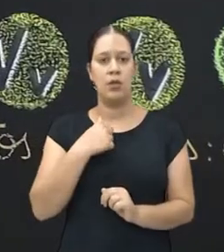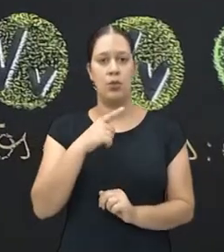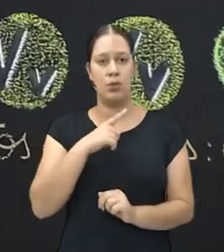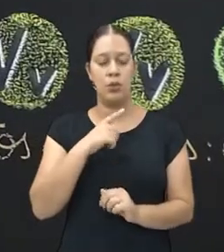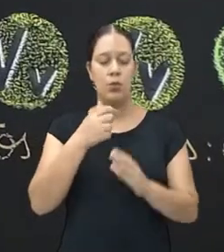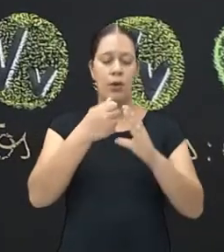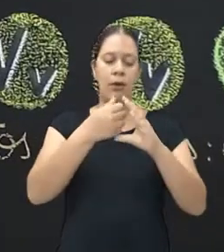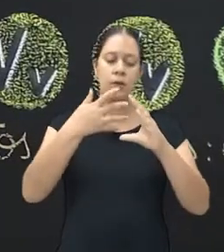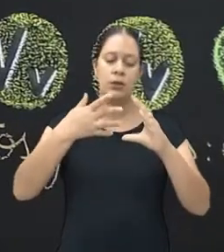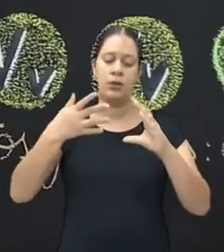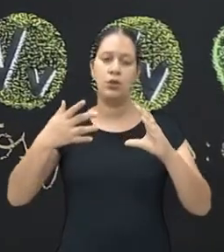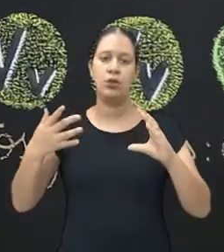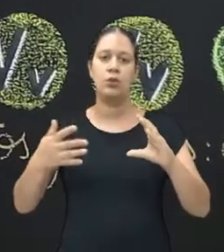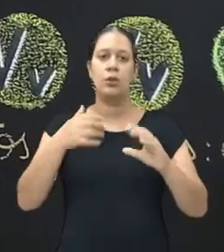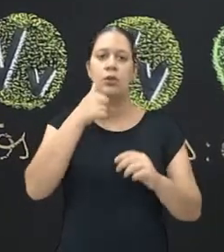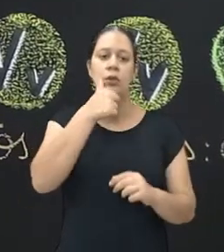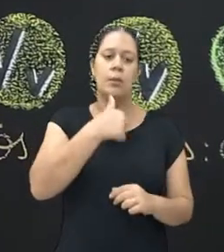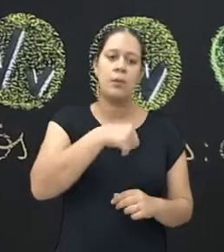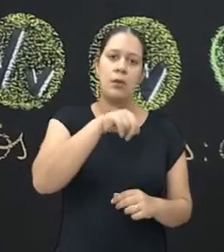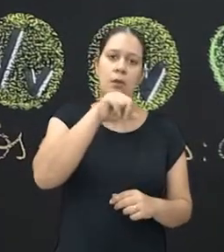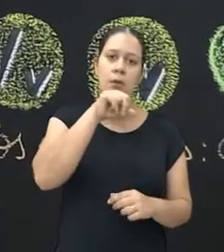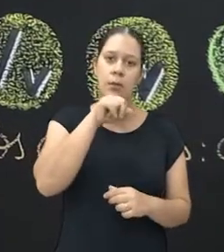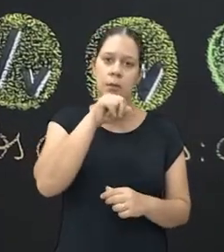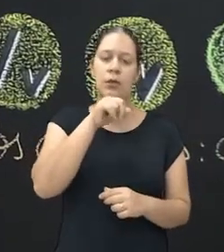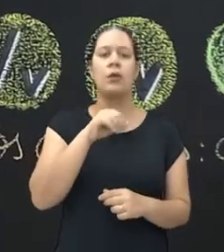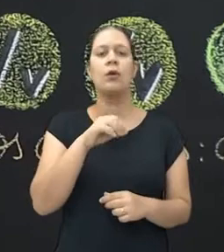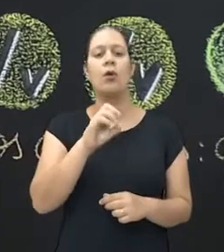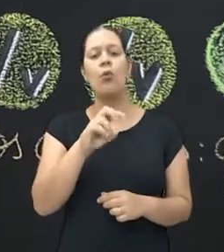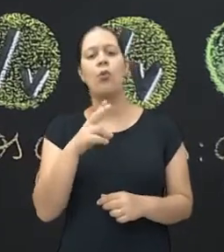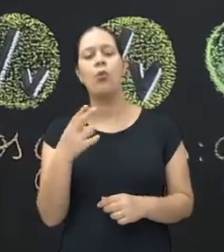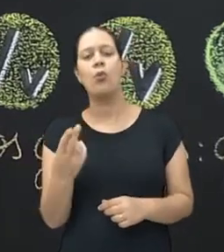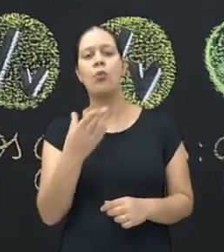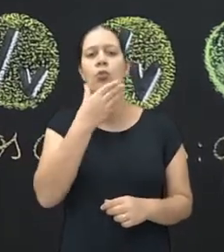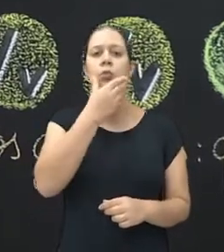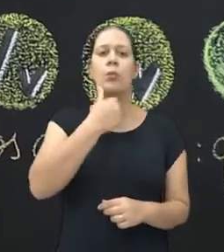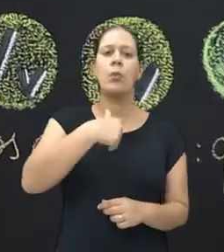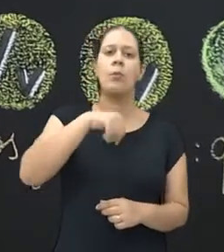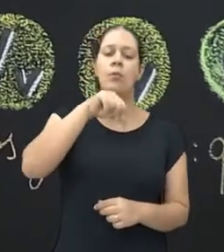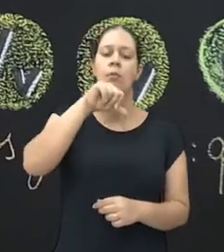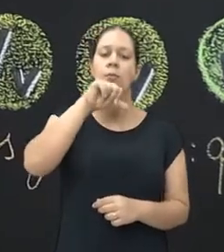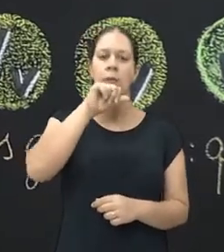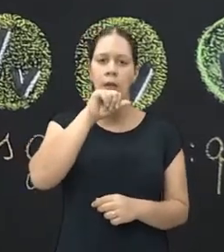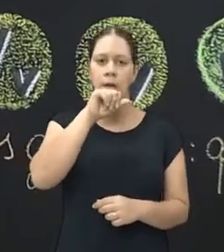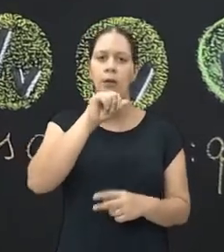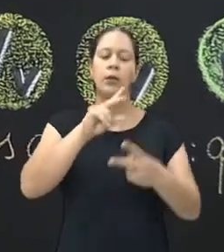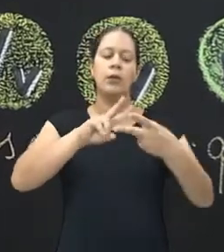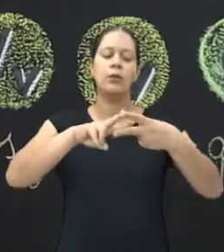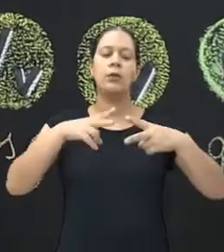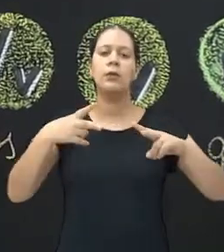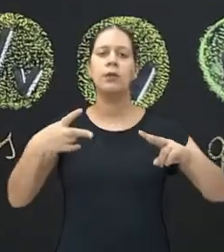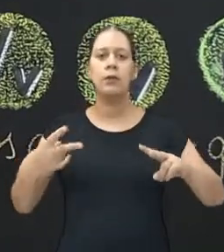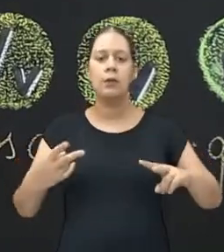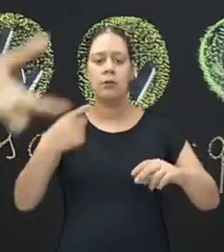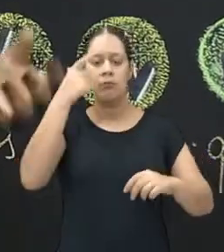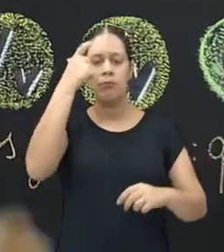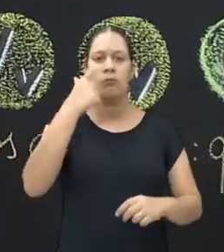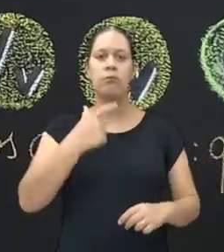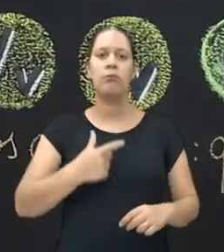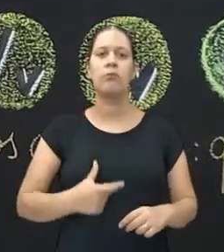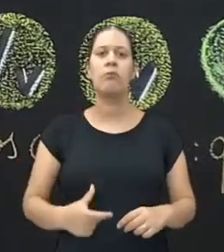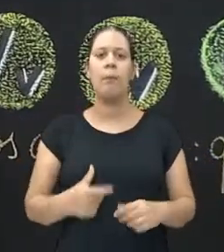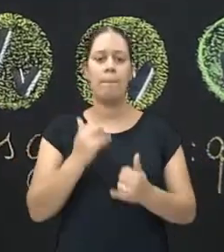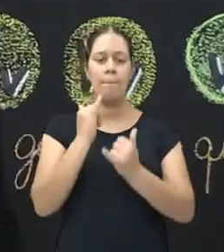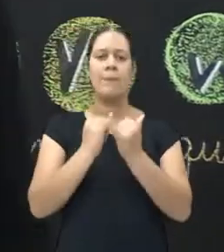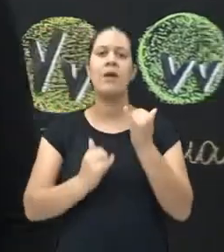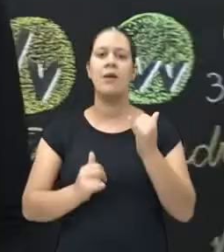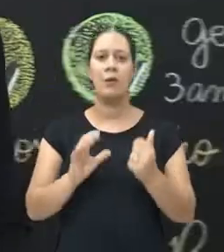característica da minha mãe, porém foi a do meu pai que predominou, ou o contrário, eu recebi uma característica do meu pai, porém foi a da minha mãe que predominou. Pois é, são